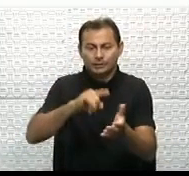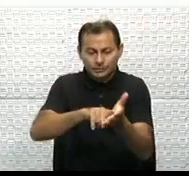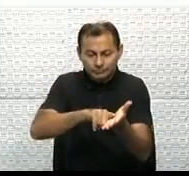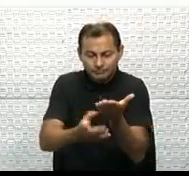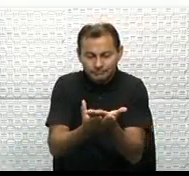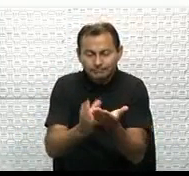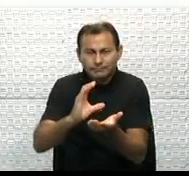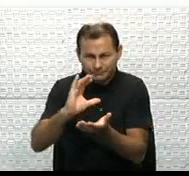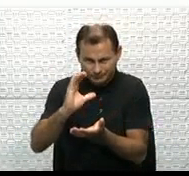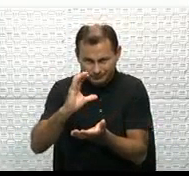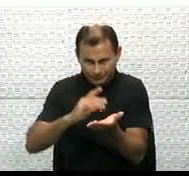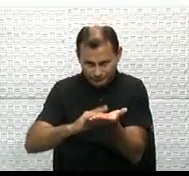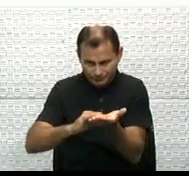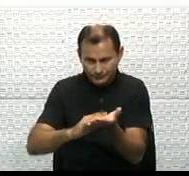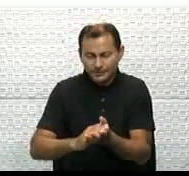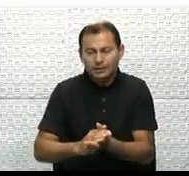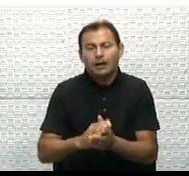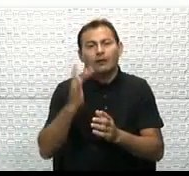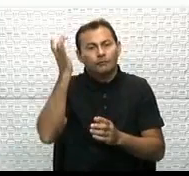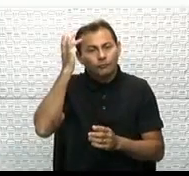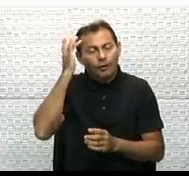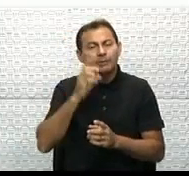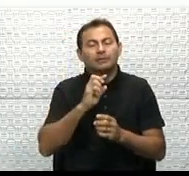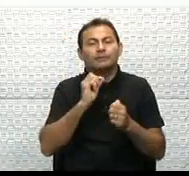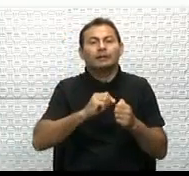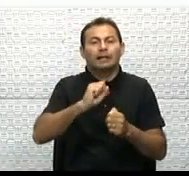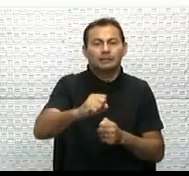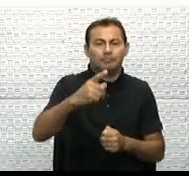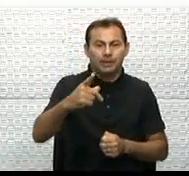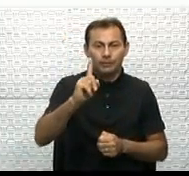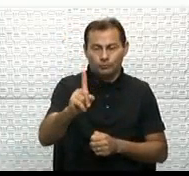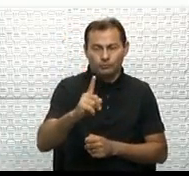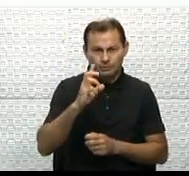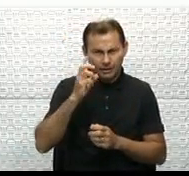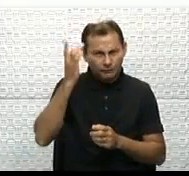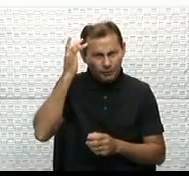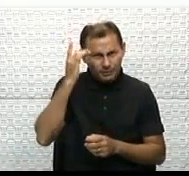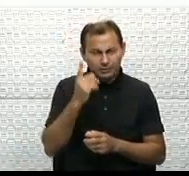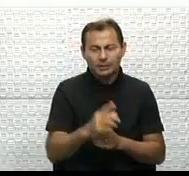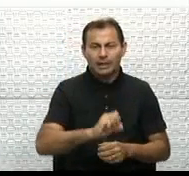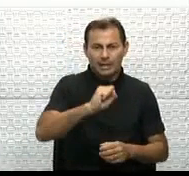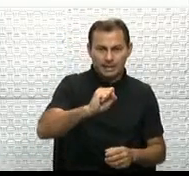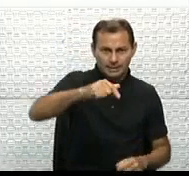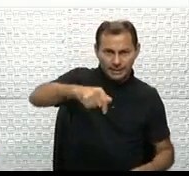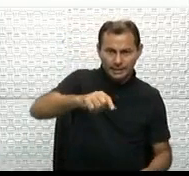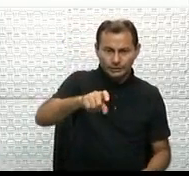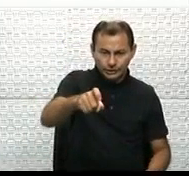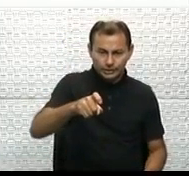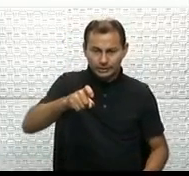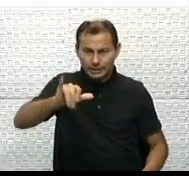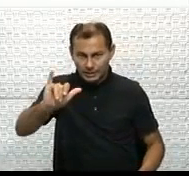quanto a fórmula aprendida lá na situação problema 1, na qual nós determinamos o SQ de